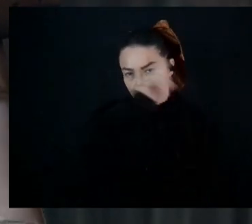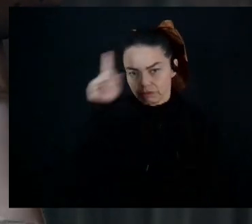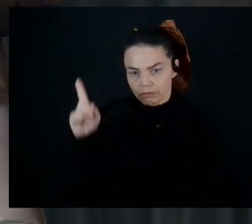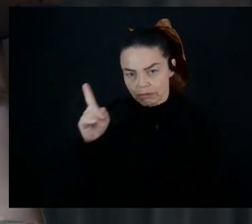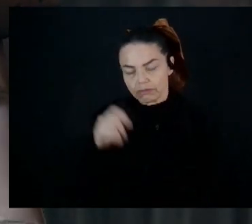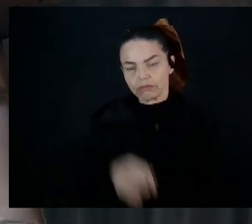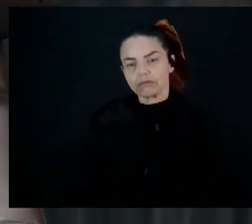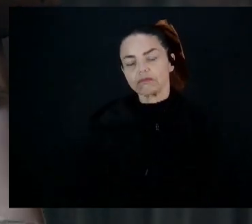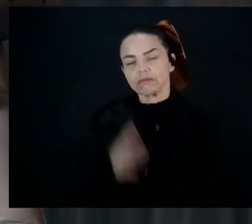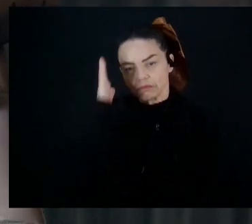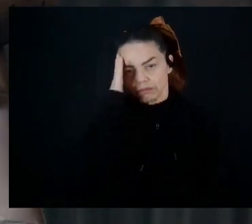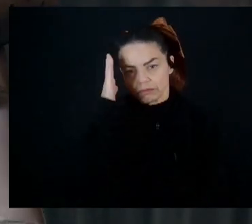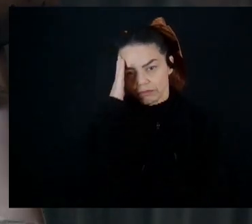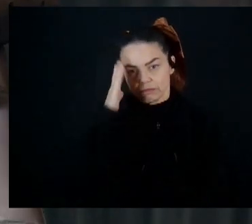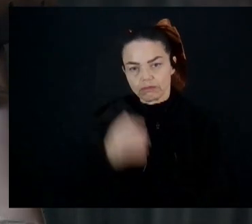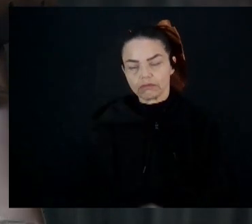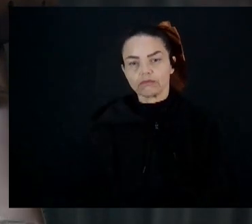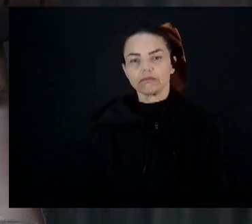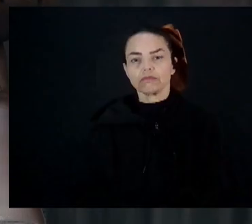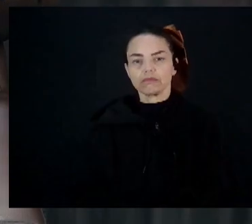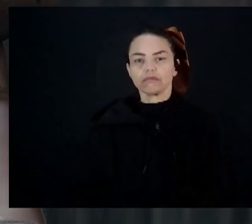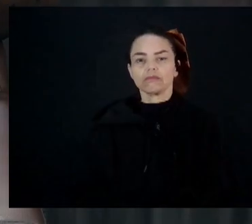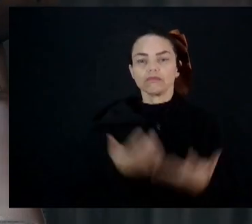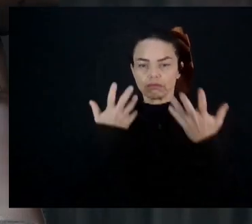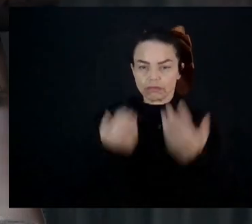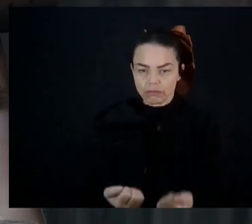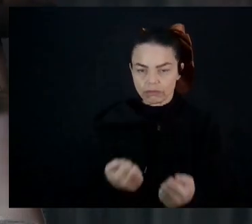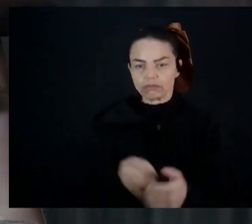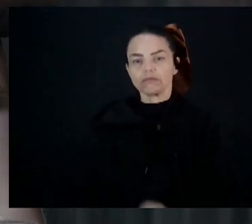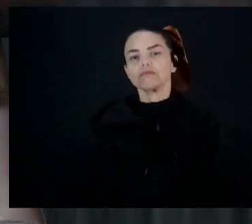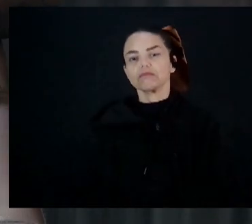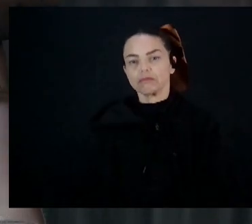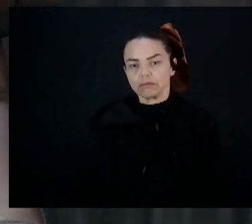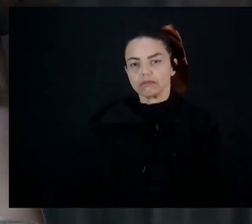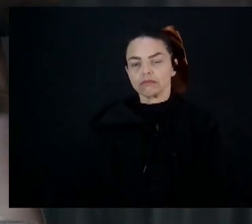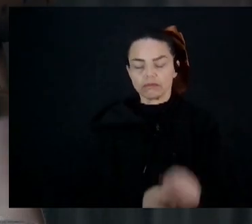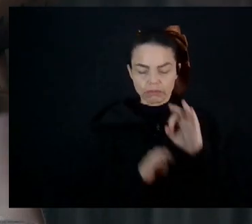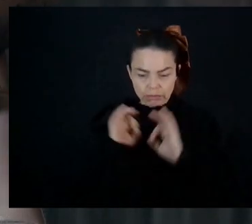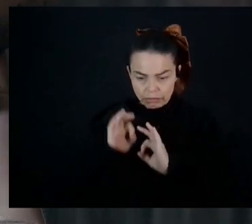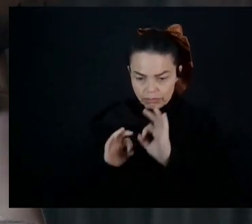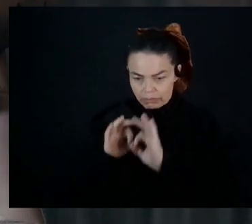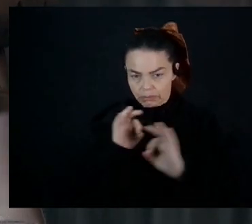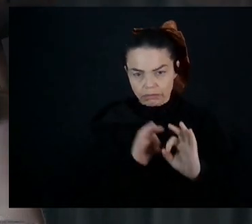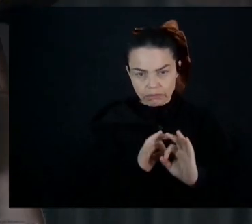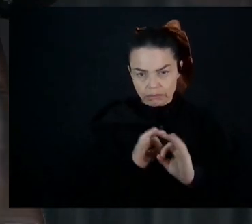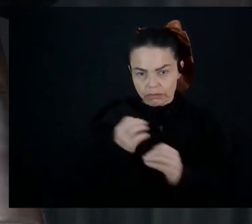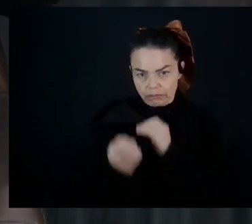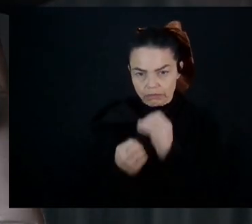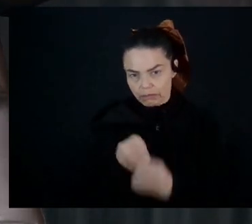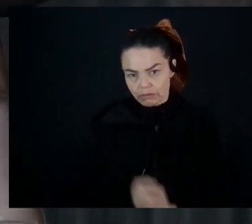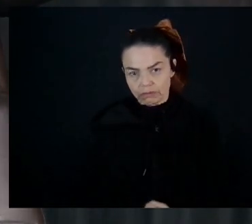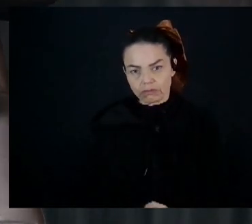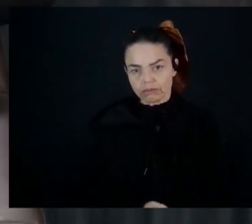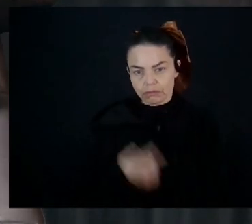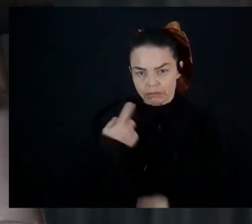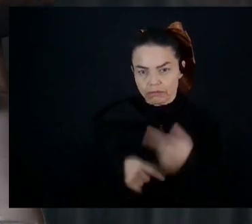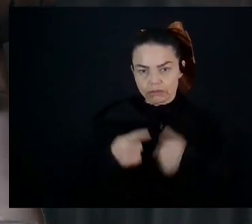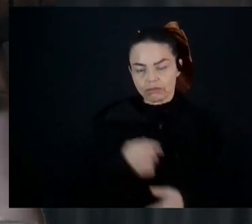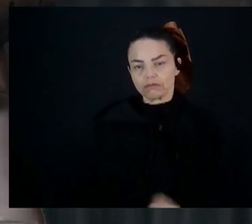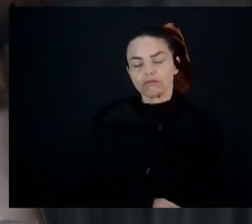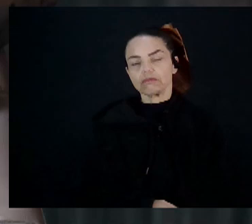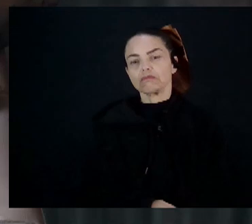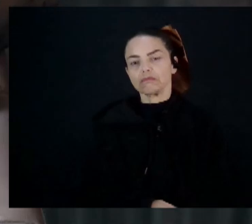entender é um processo de aceitação, é um processo de organização de como eu vou lidar com isso, porque embora eu